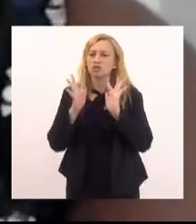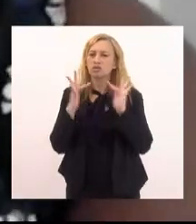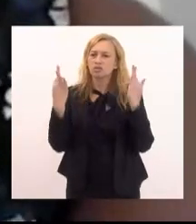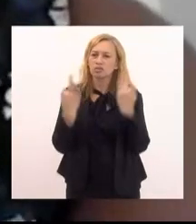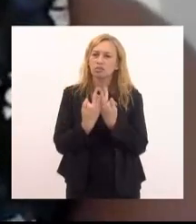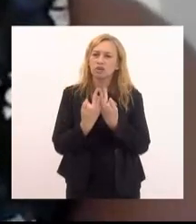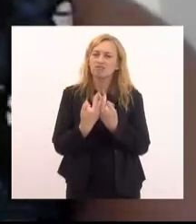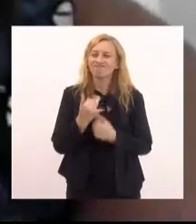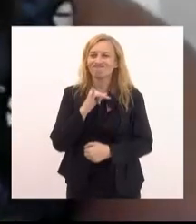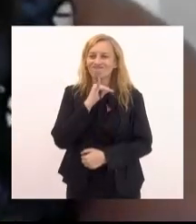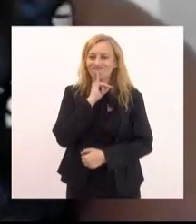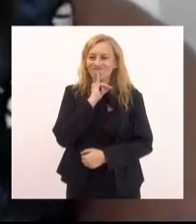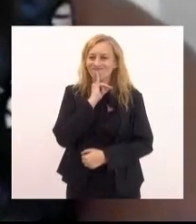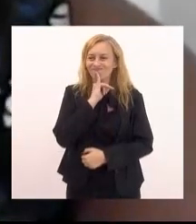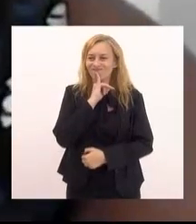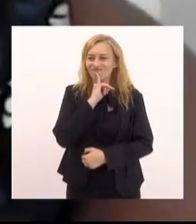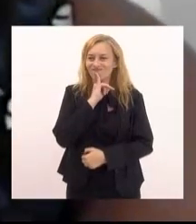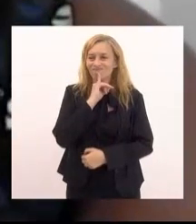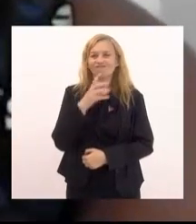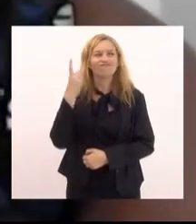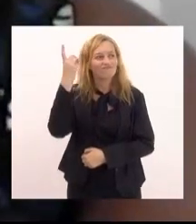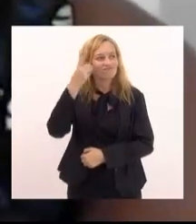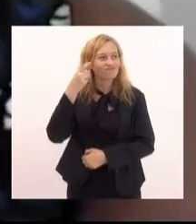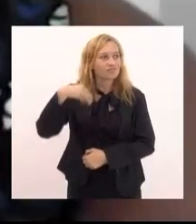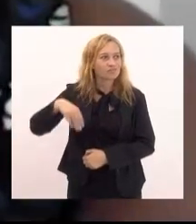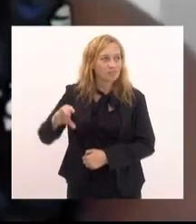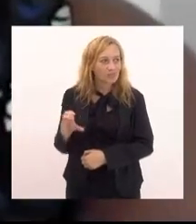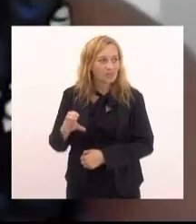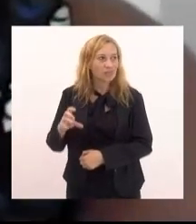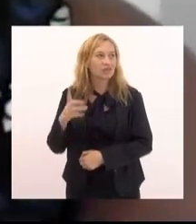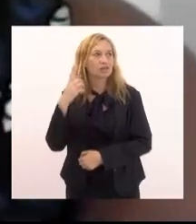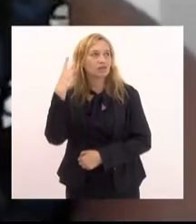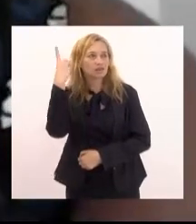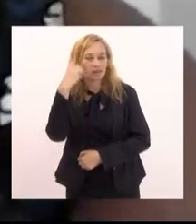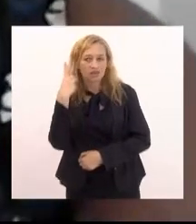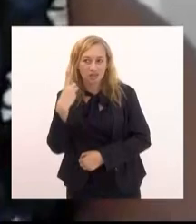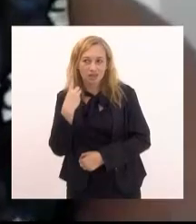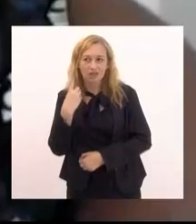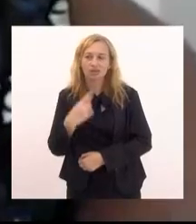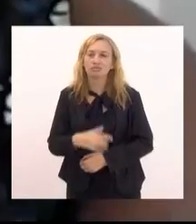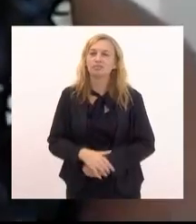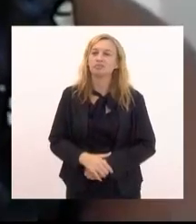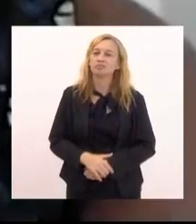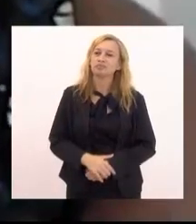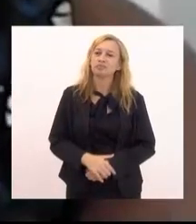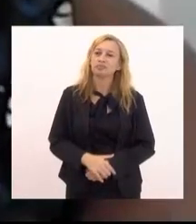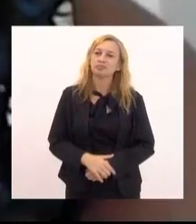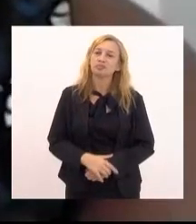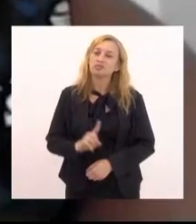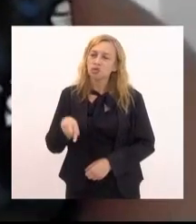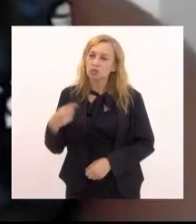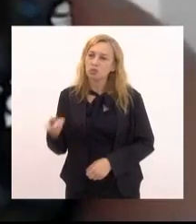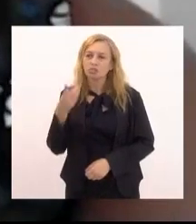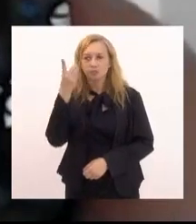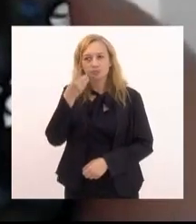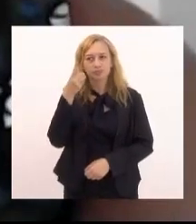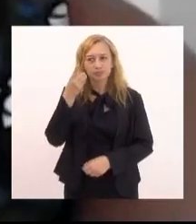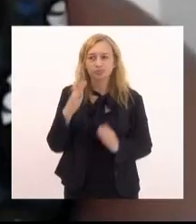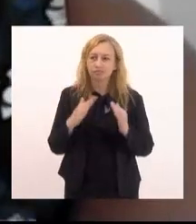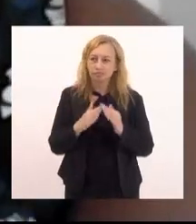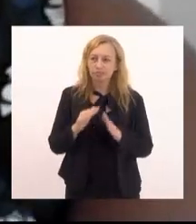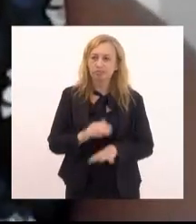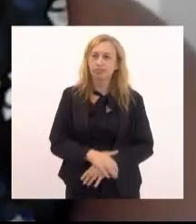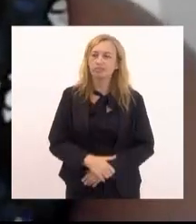que, infelizmente, deputado Carlos Mink, deputada Dani Monteiro e demais deputados e deputadas